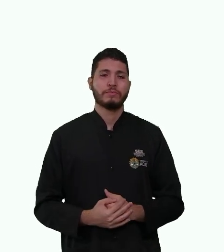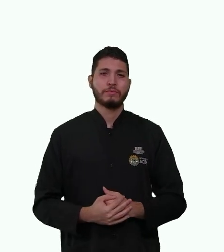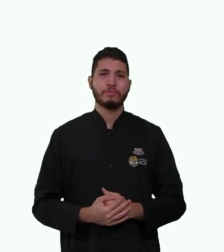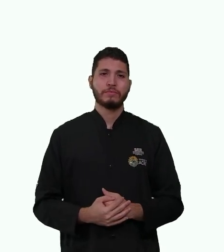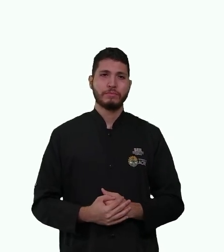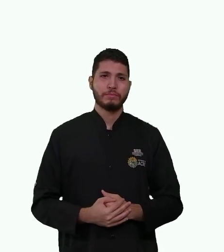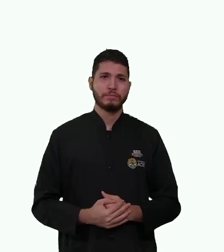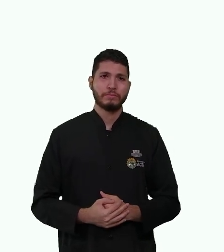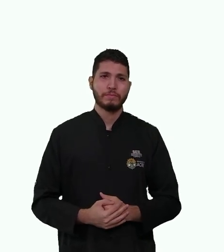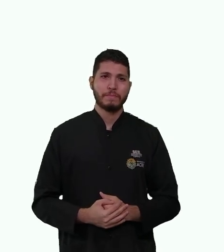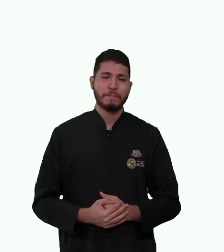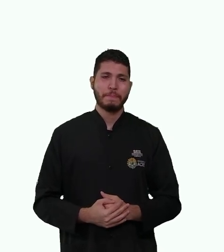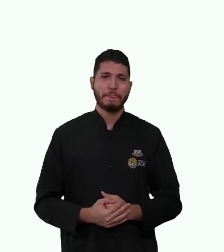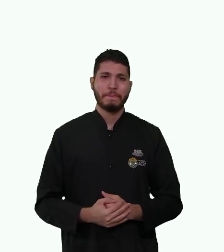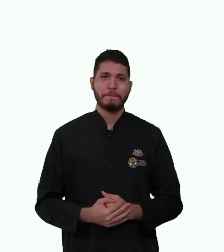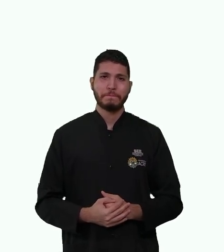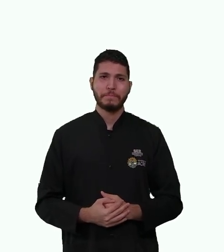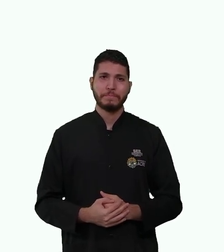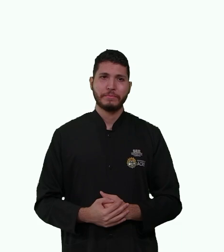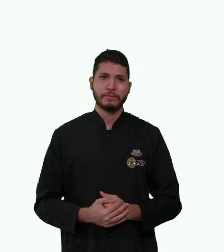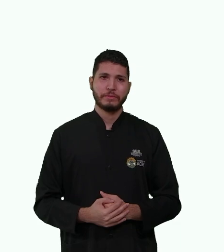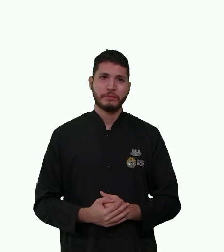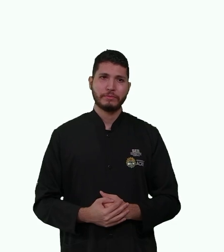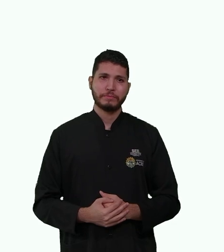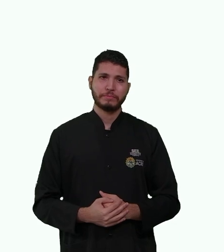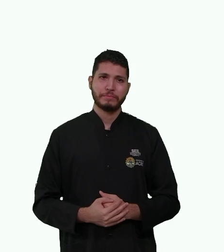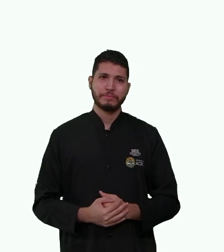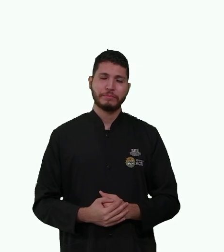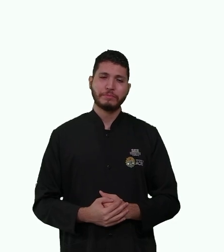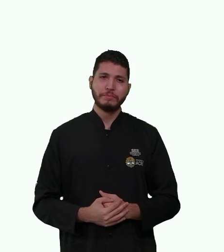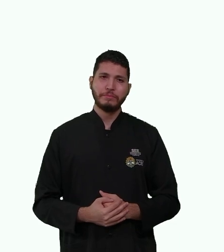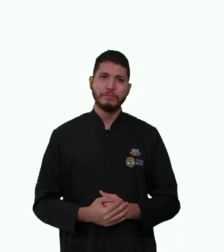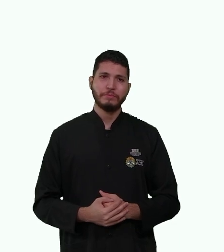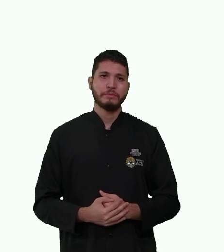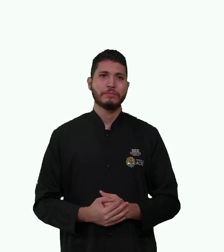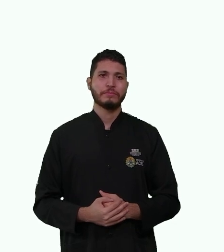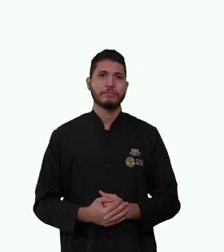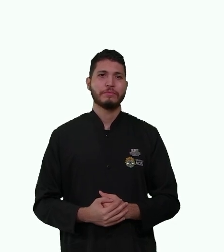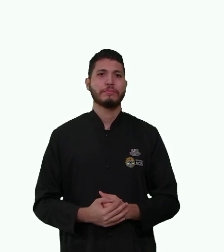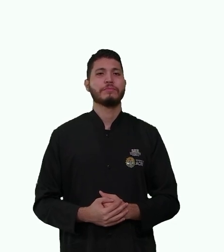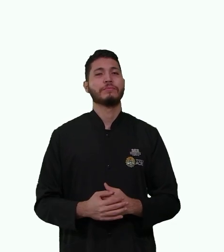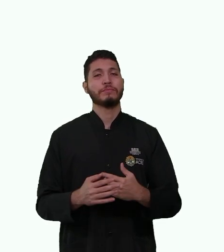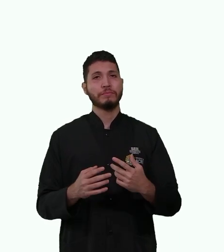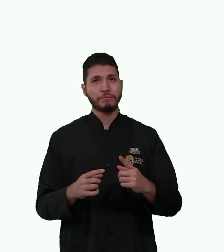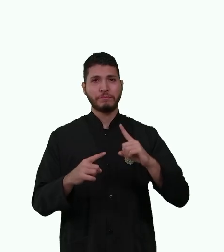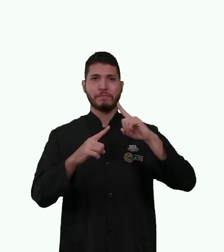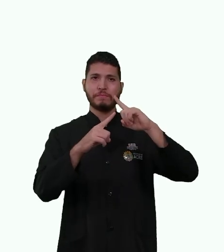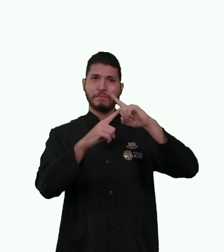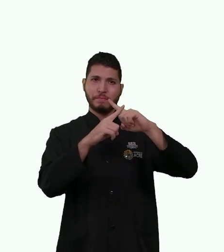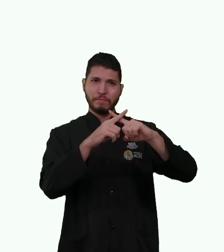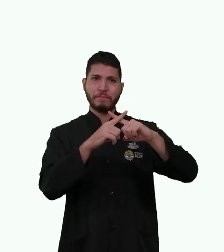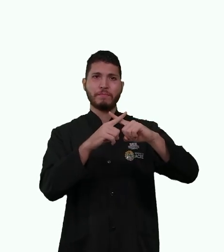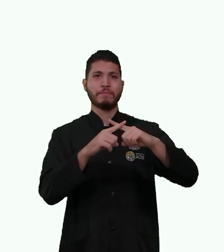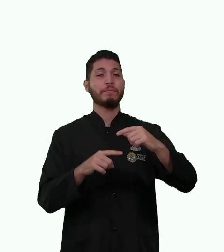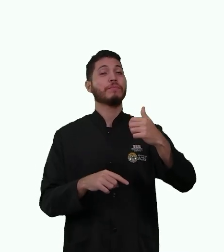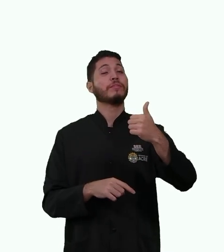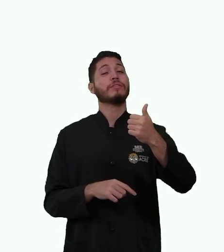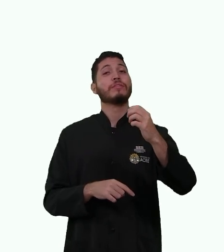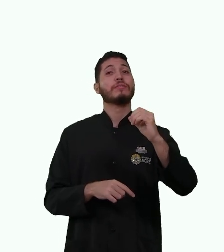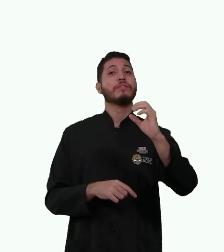Vou multiplicar em X. Bora lá. Multiplicando em X, ó, 100 vezes X, eu vou ter